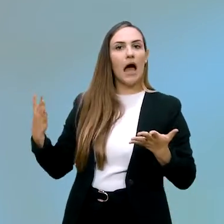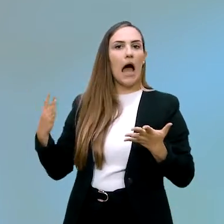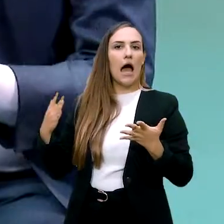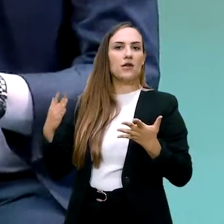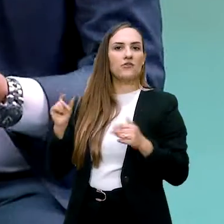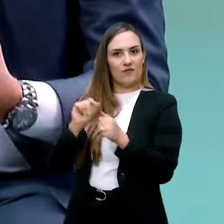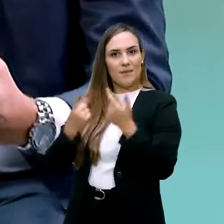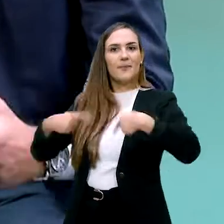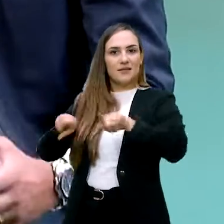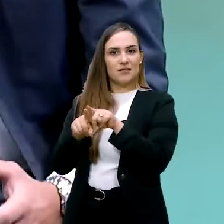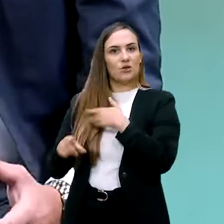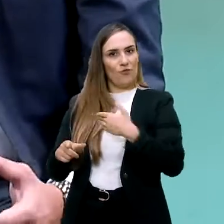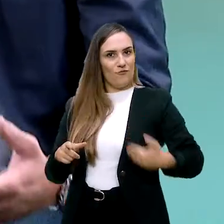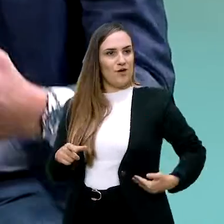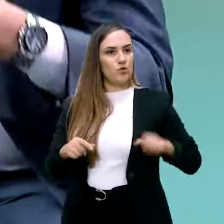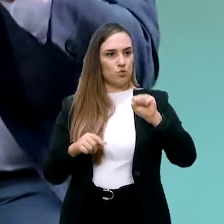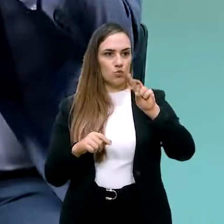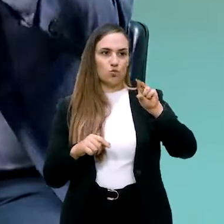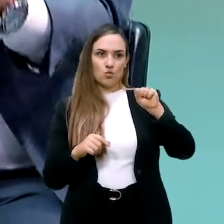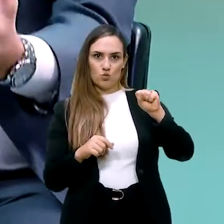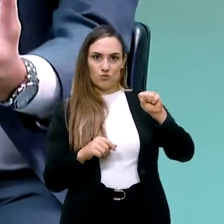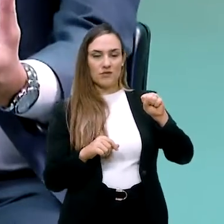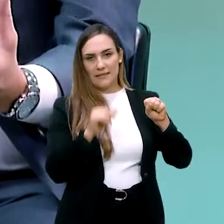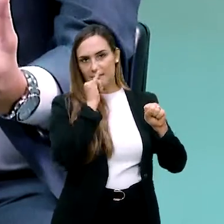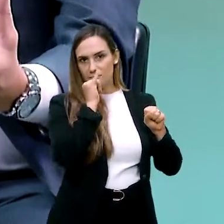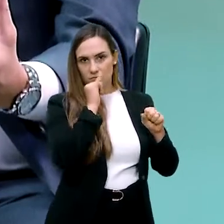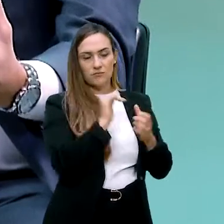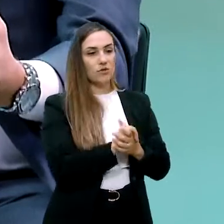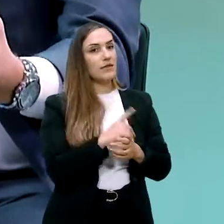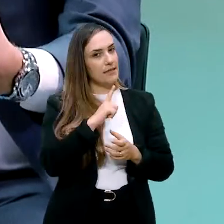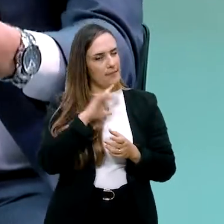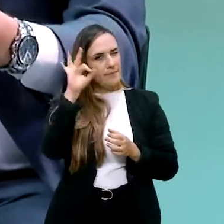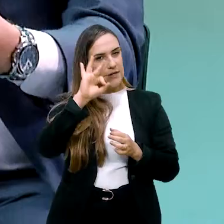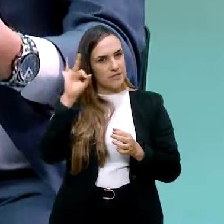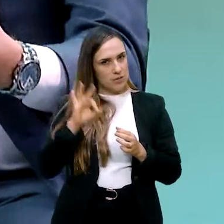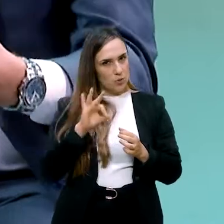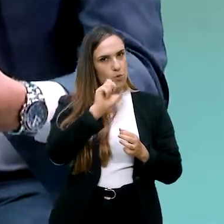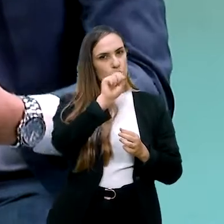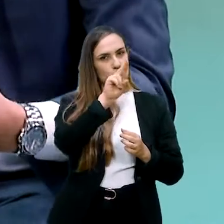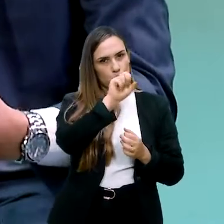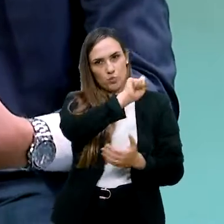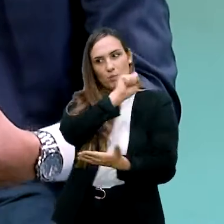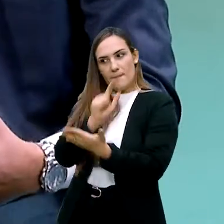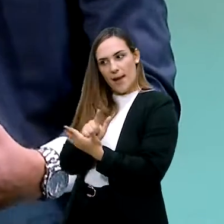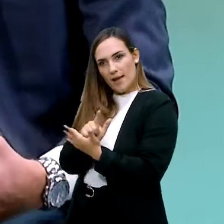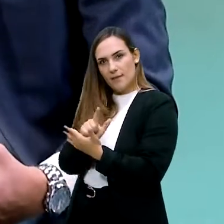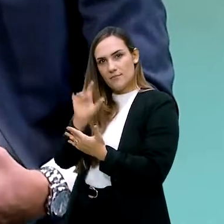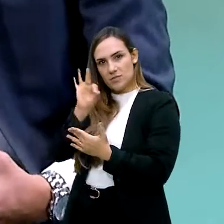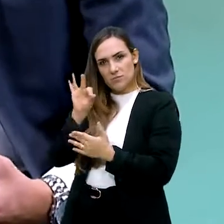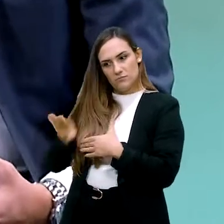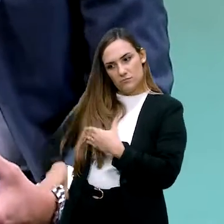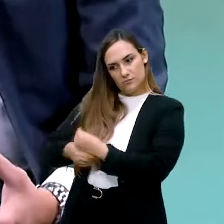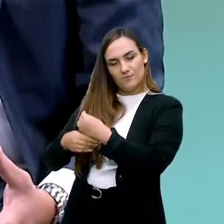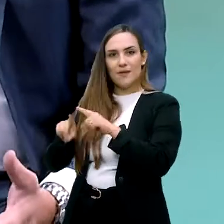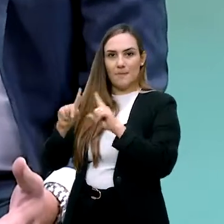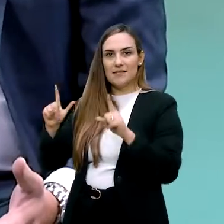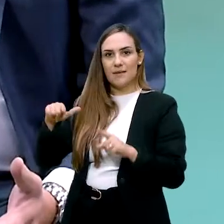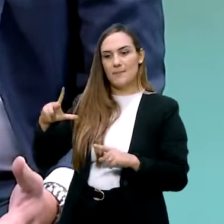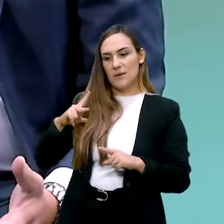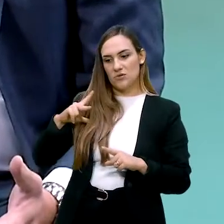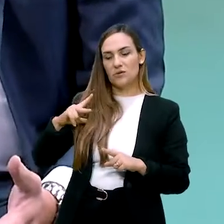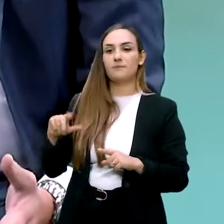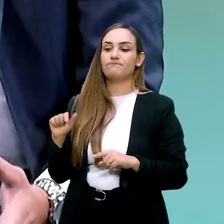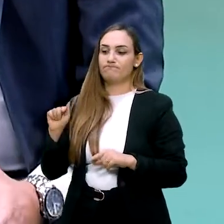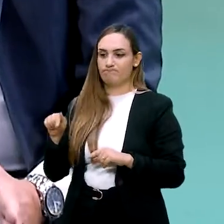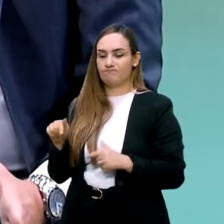Casa. em parceria com o SUS. Eles recebem o valor do SUS para prestar um serviço público, mas são entidades